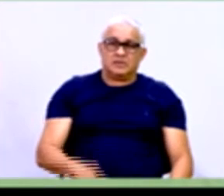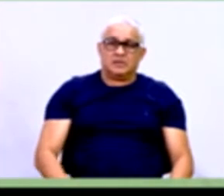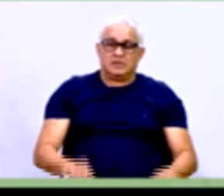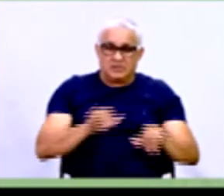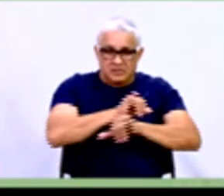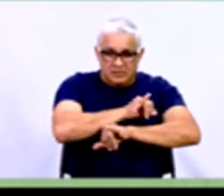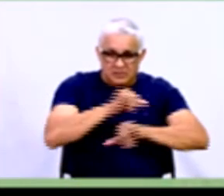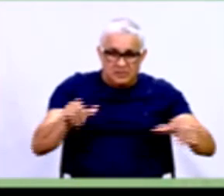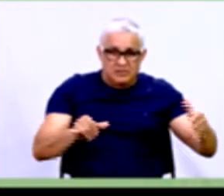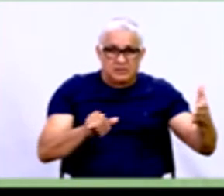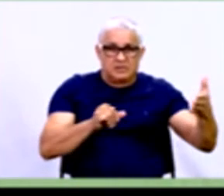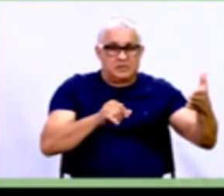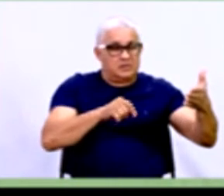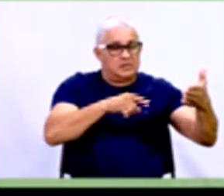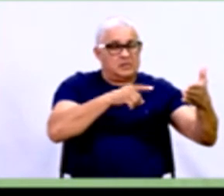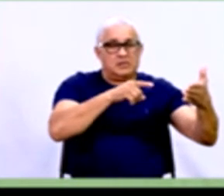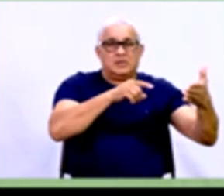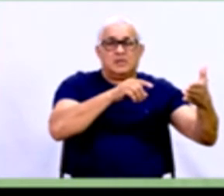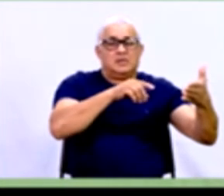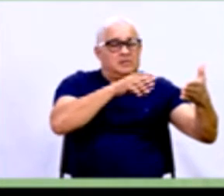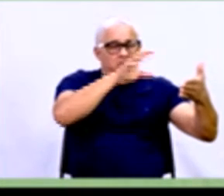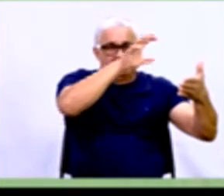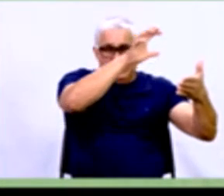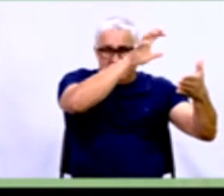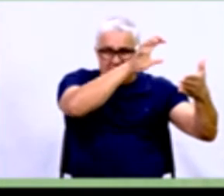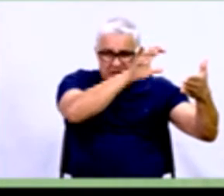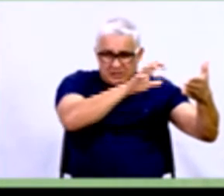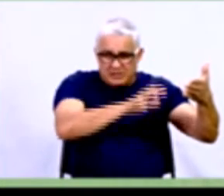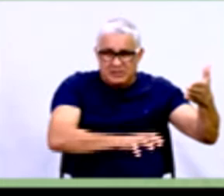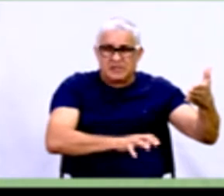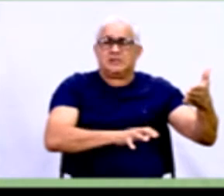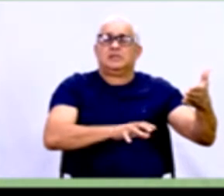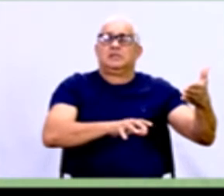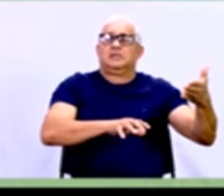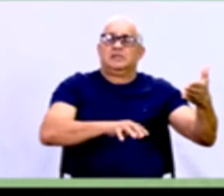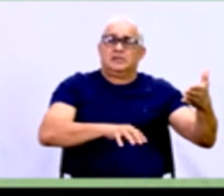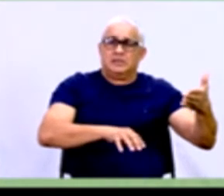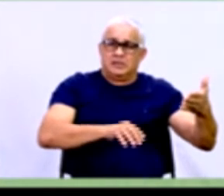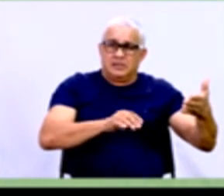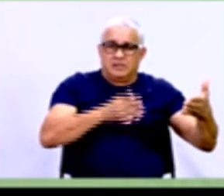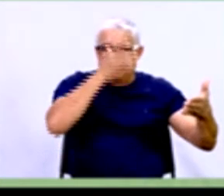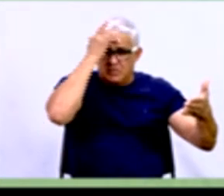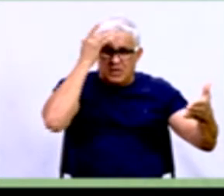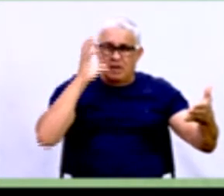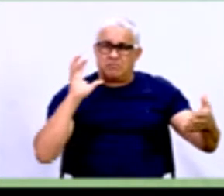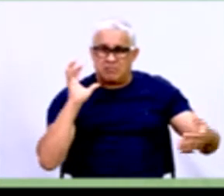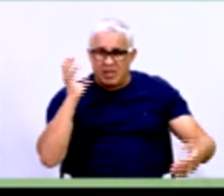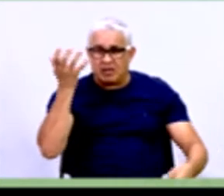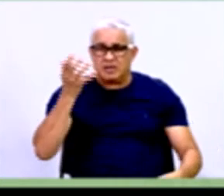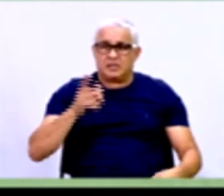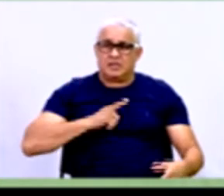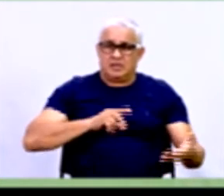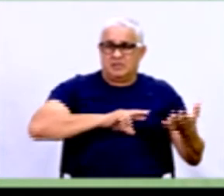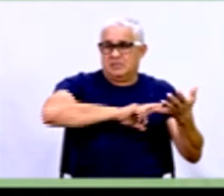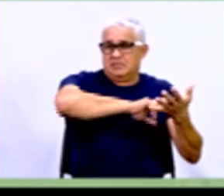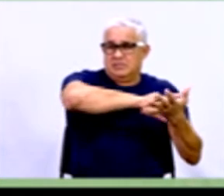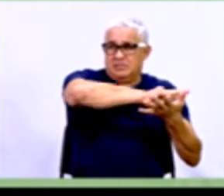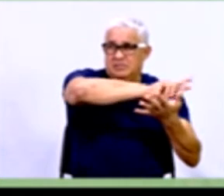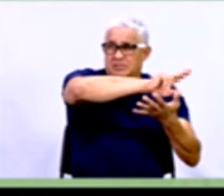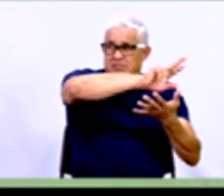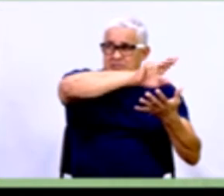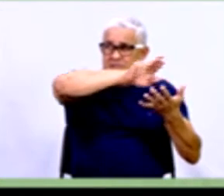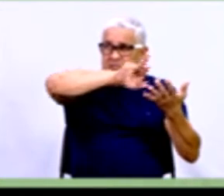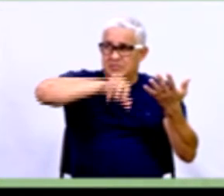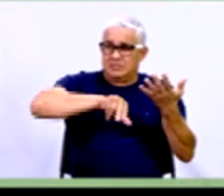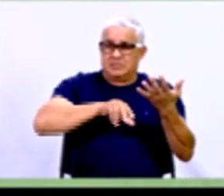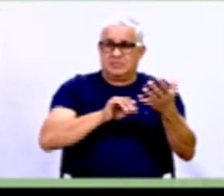primeiro momento aqui informações do eminente, depois tem as informações aqui do acidentado, né? Então são várias as